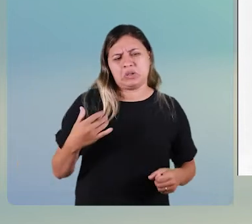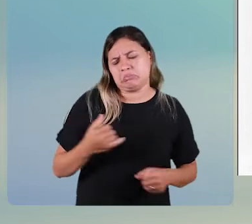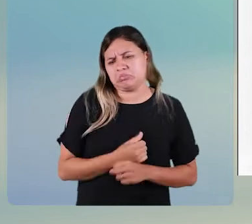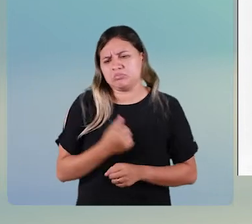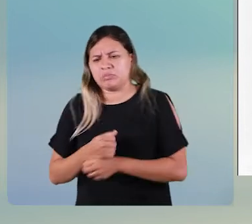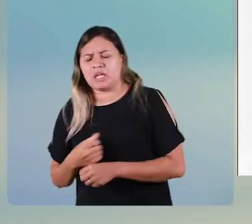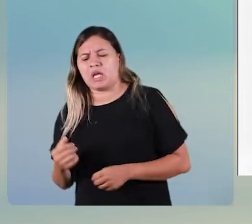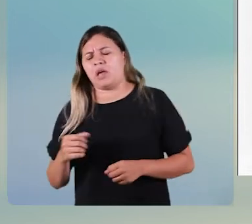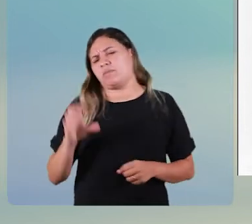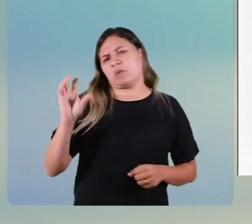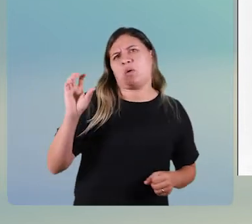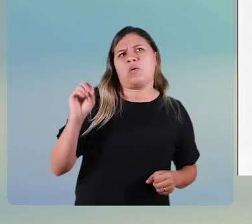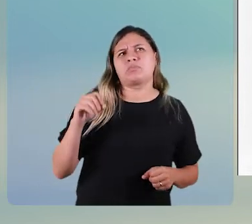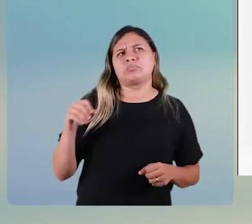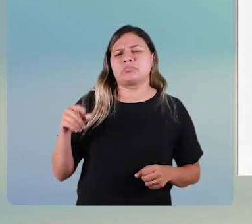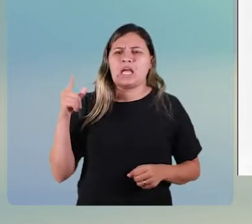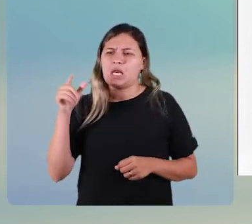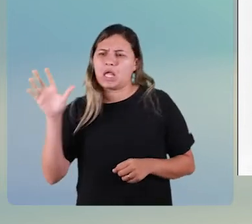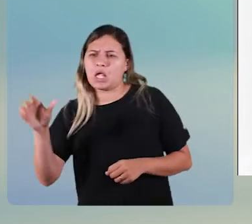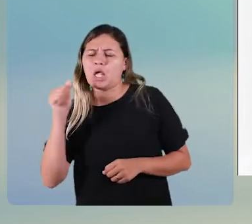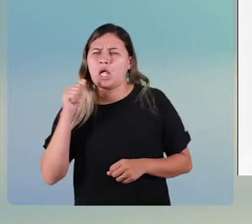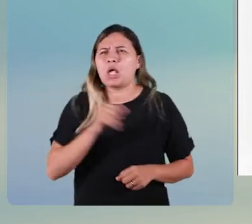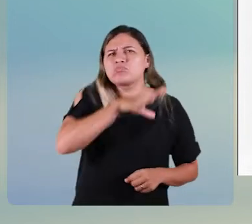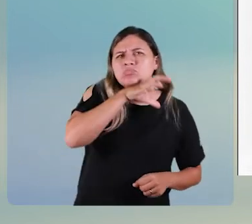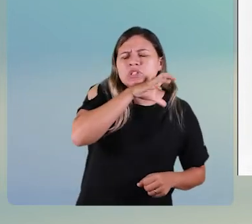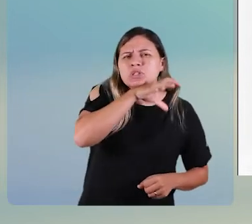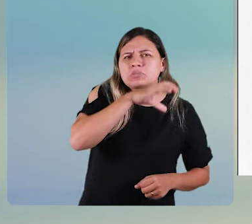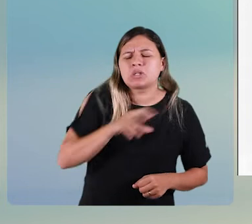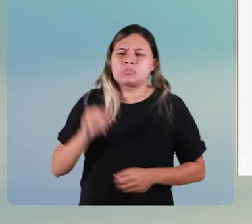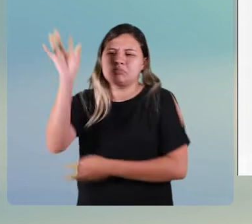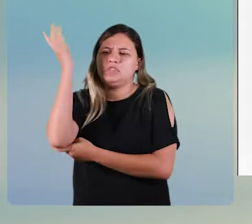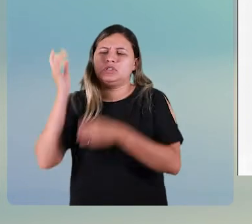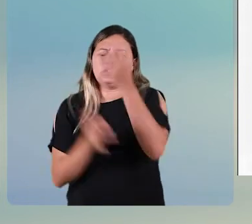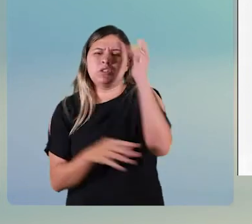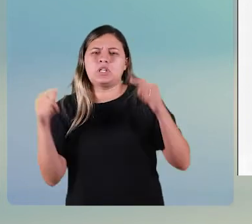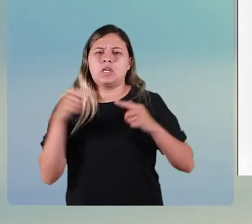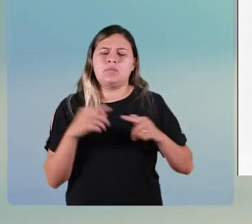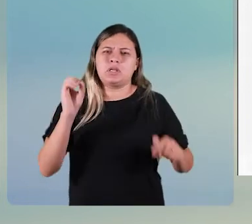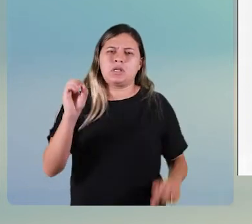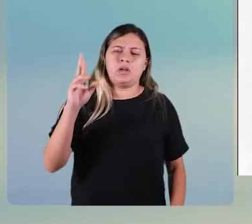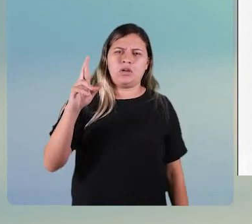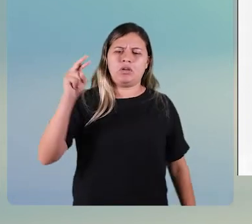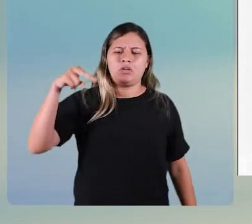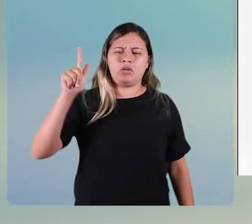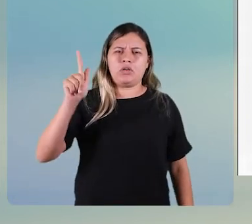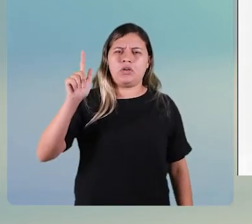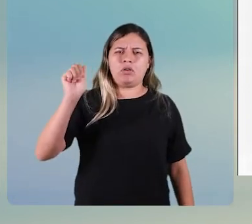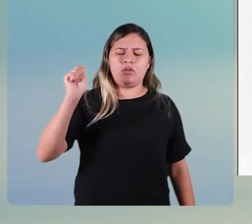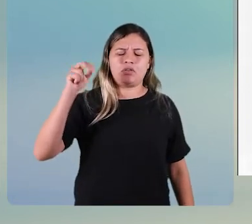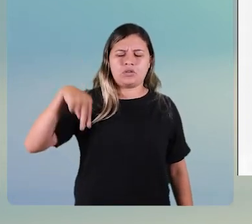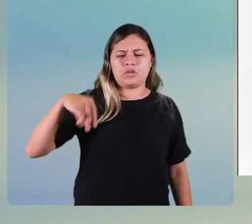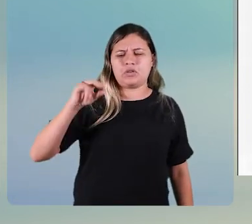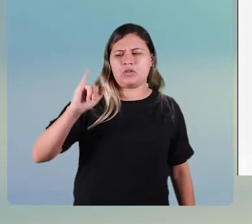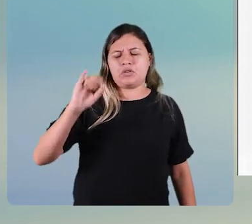resíduos de natureza orgânica, né, seja resto de animal, resto de vegetal, aquilo ali, se decompondo, vai formar muito metano,